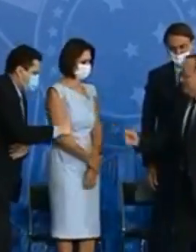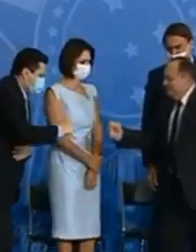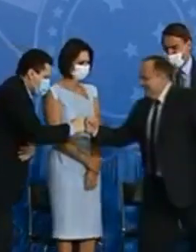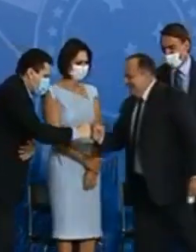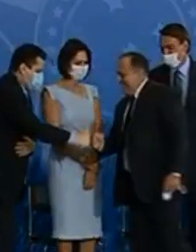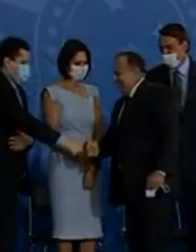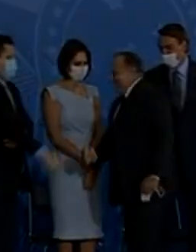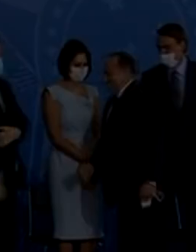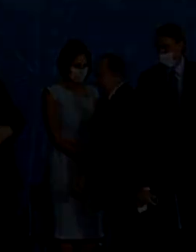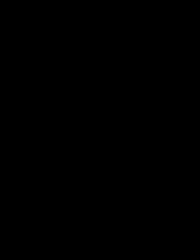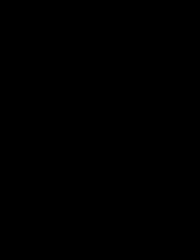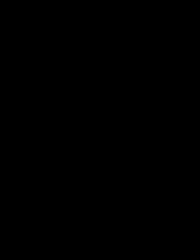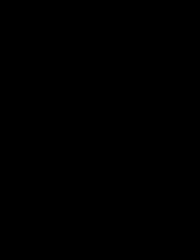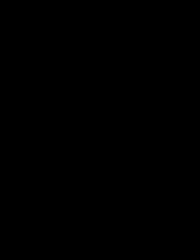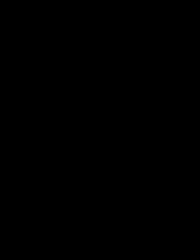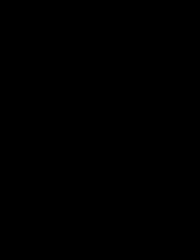E aí Abertura